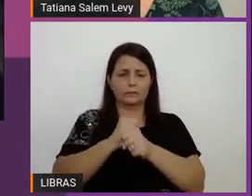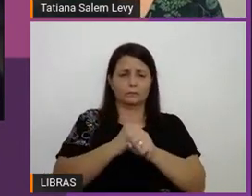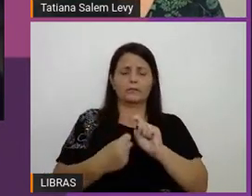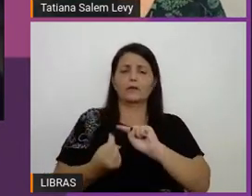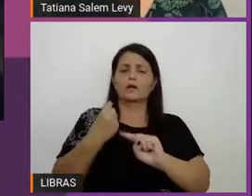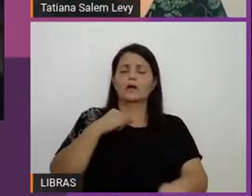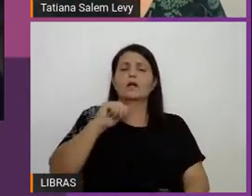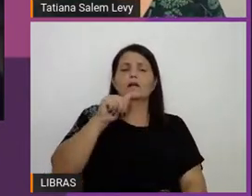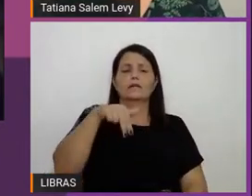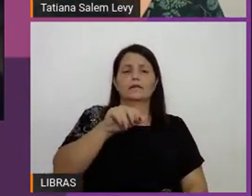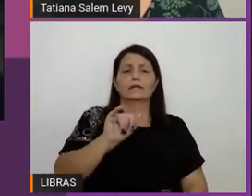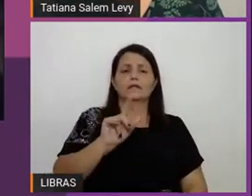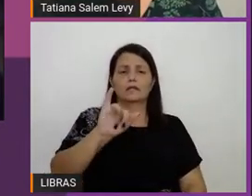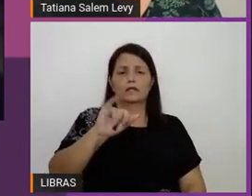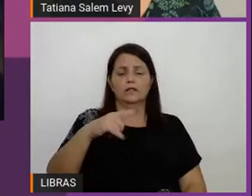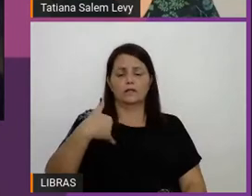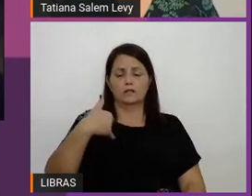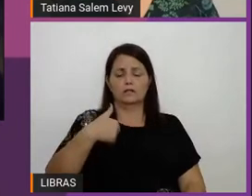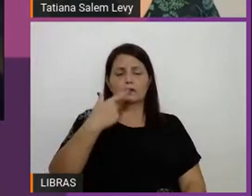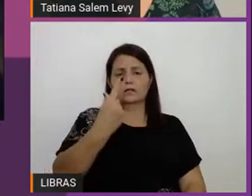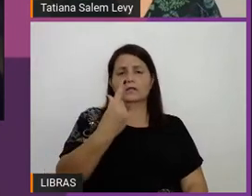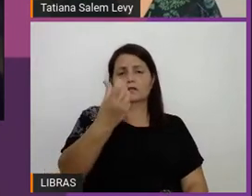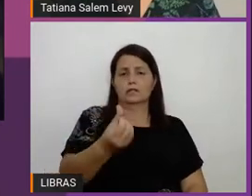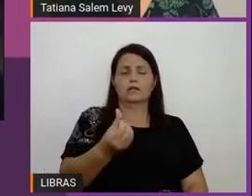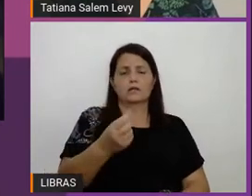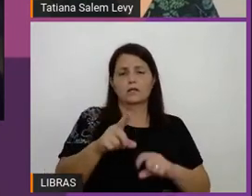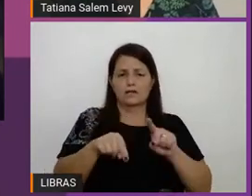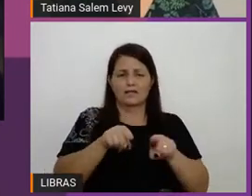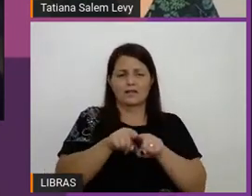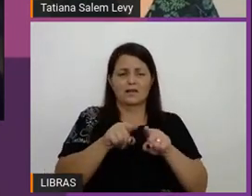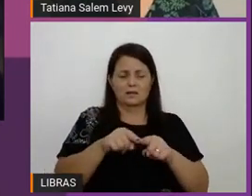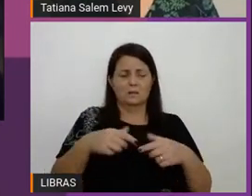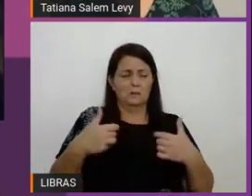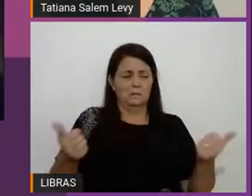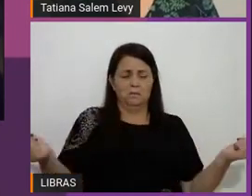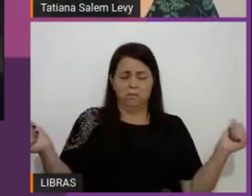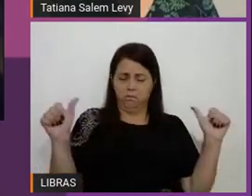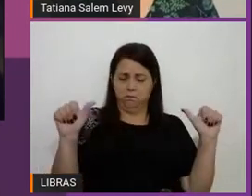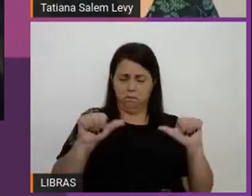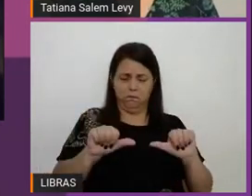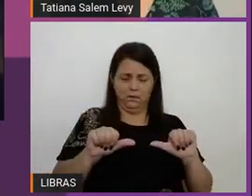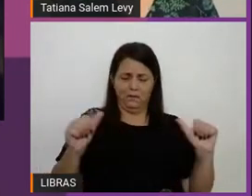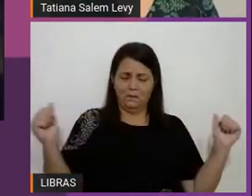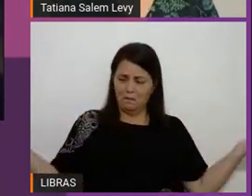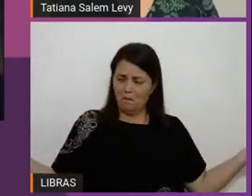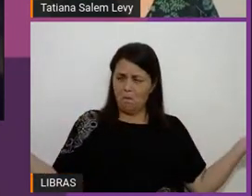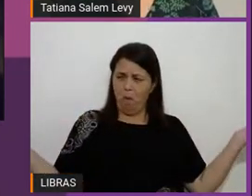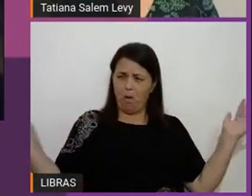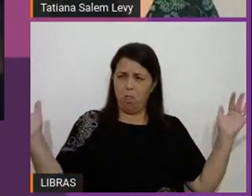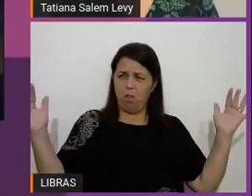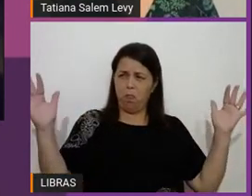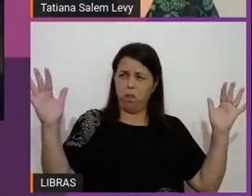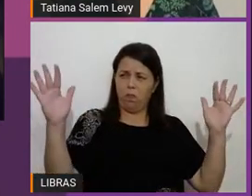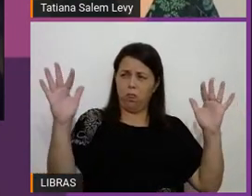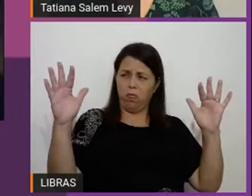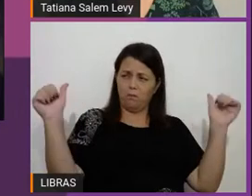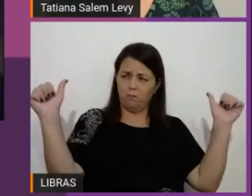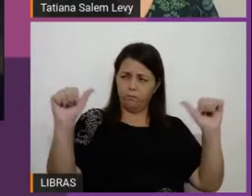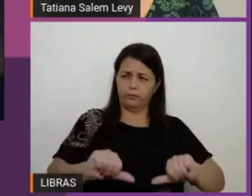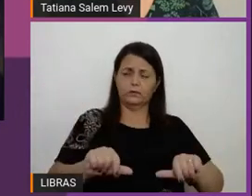e a gente tinha 16 anos tragédia que têm suas semelhanças com que os olhos Maria Altamira